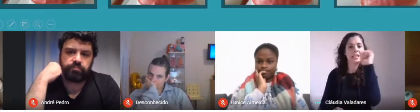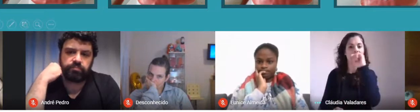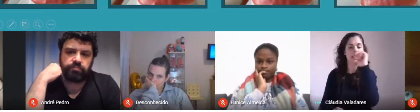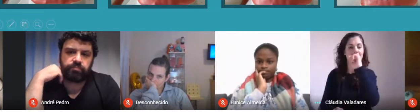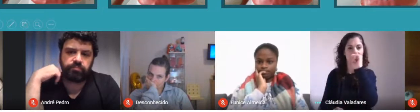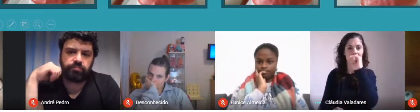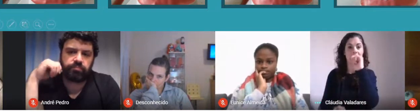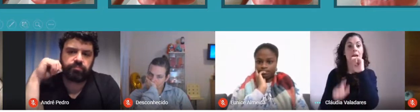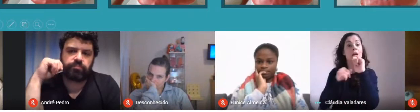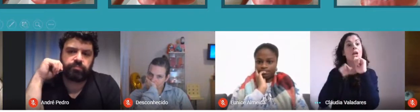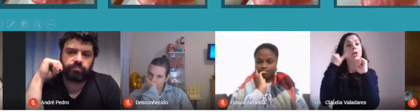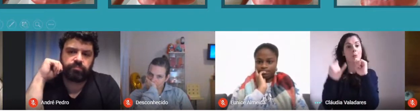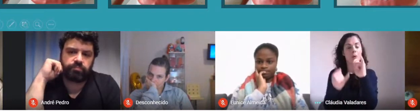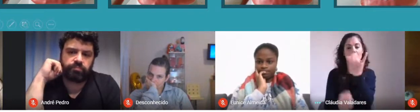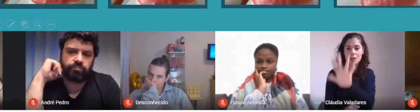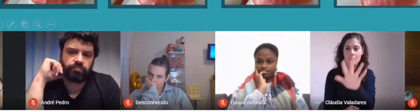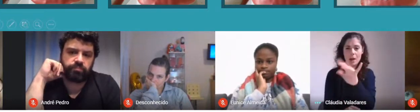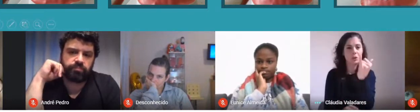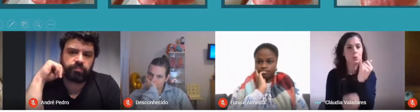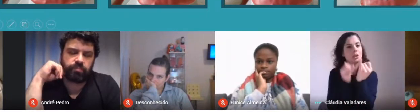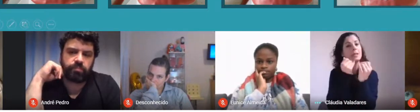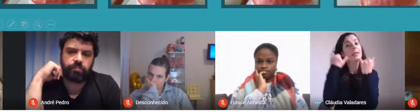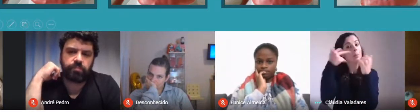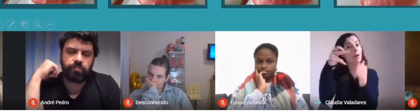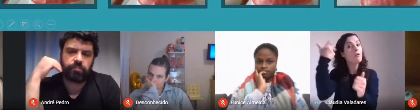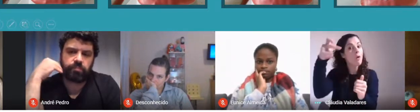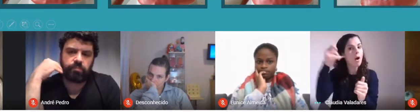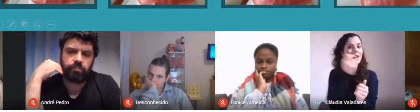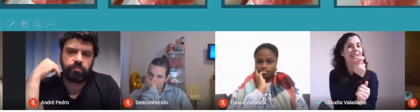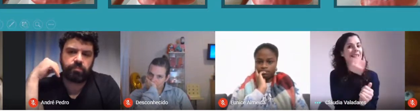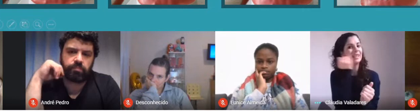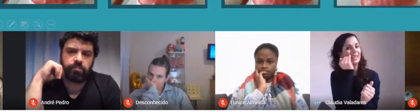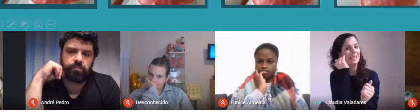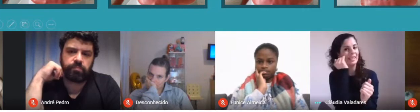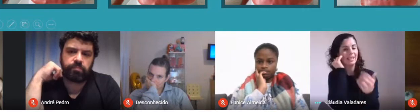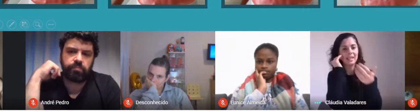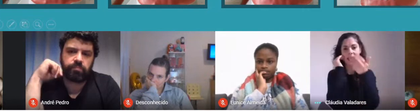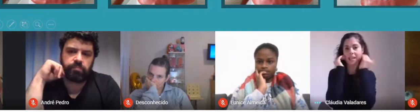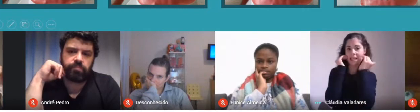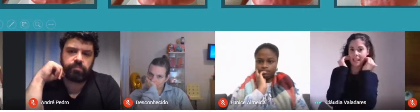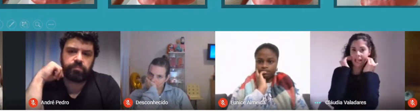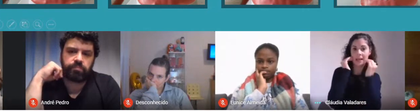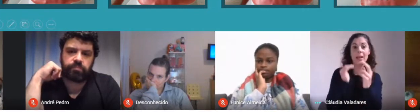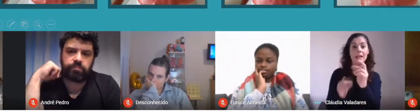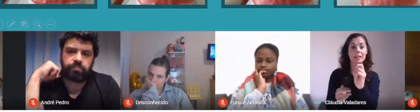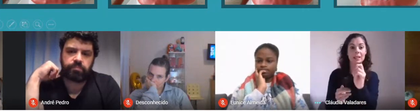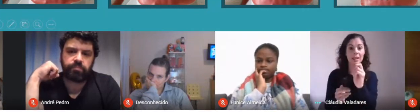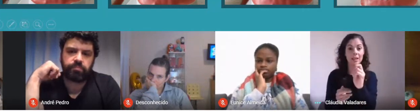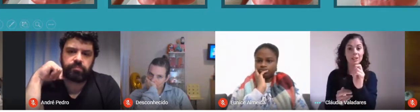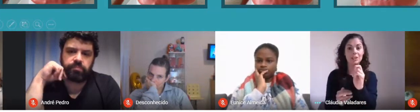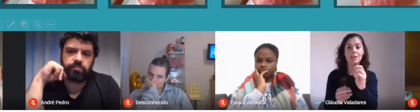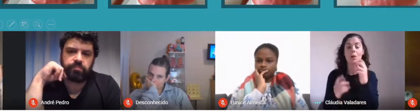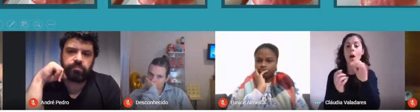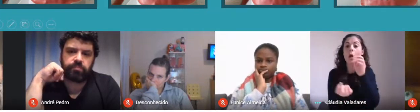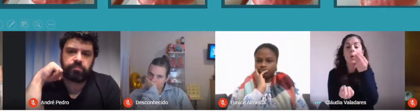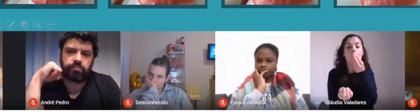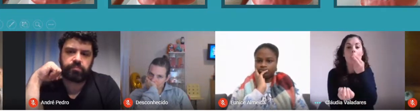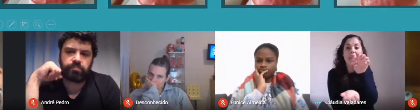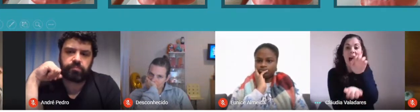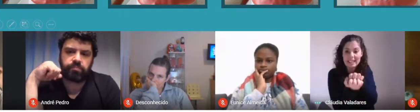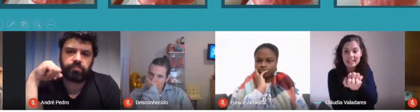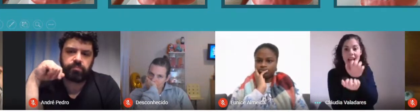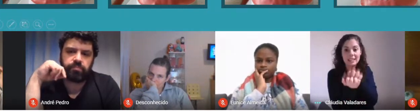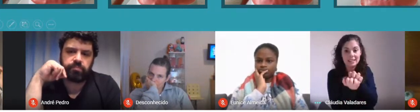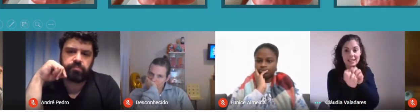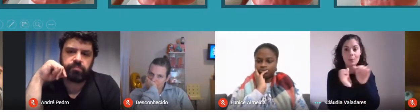Depois, no 2 também é nessa parte de fora. No 3 é o sítio onde mastigamos, a face que mastiga